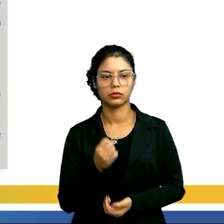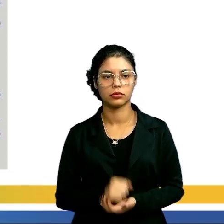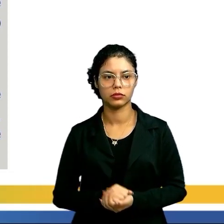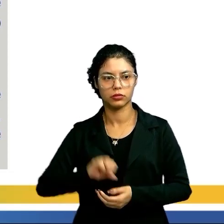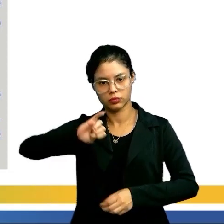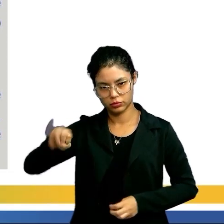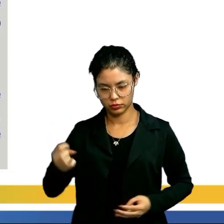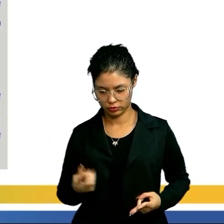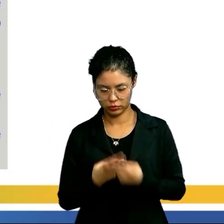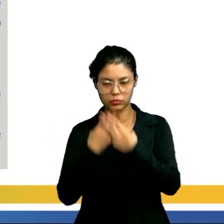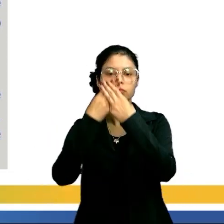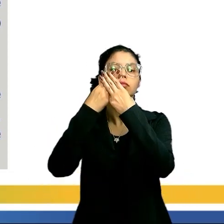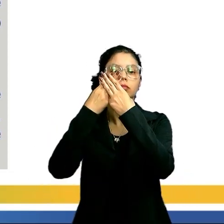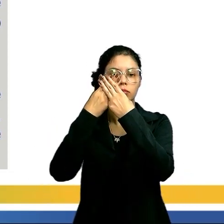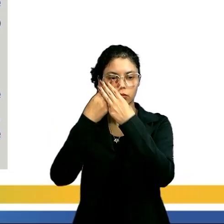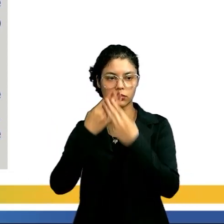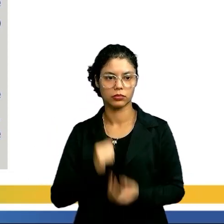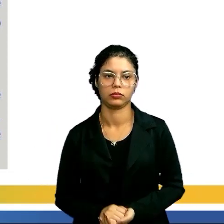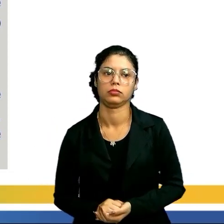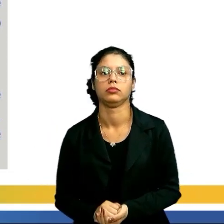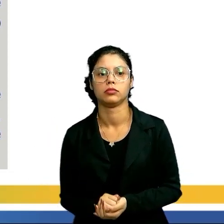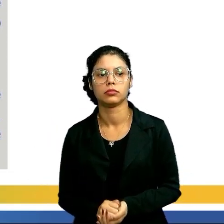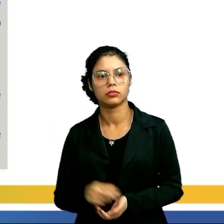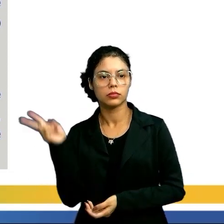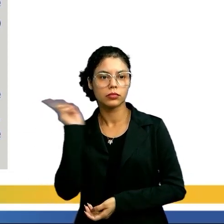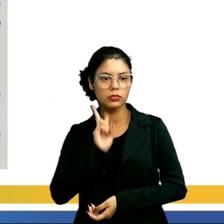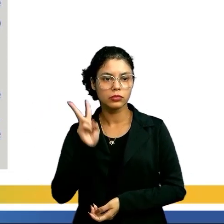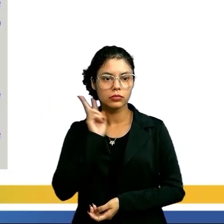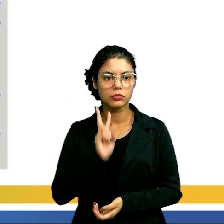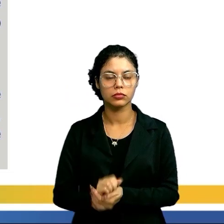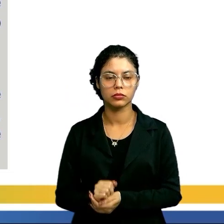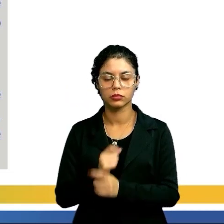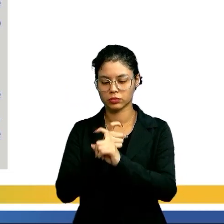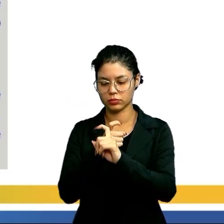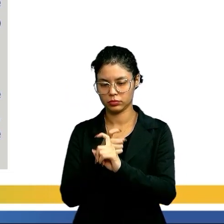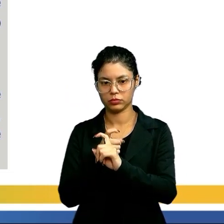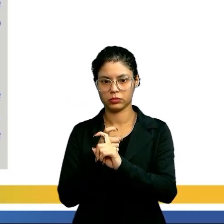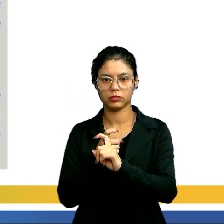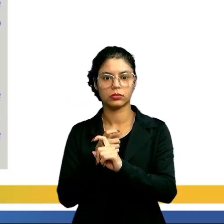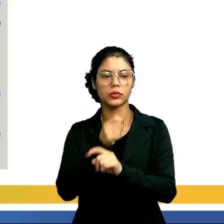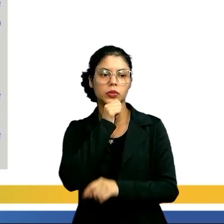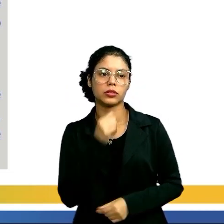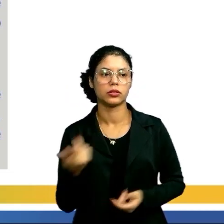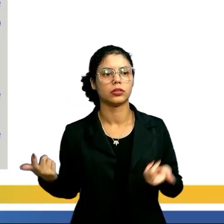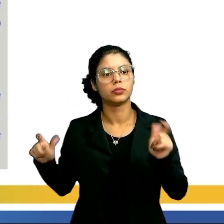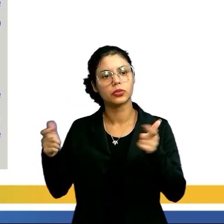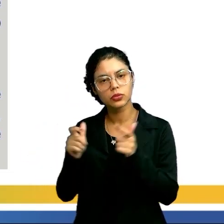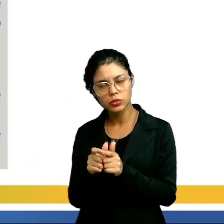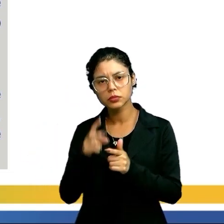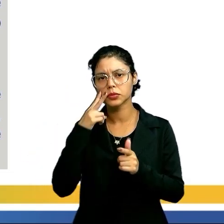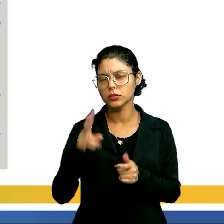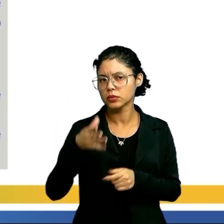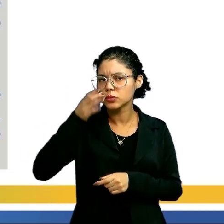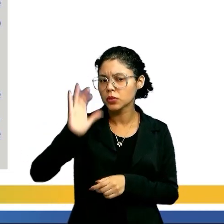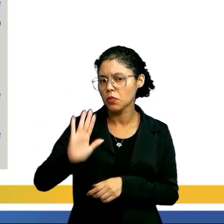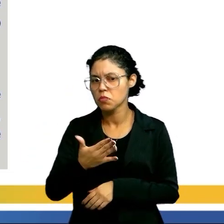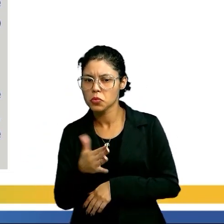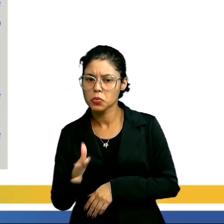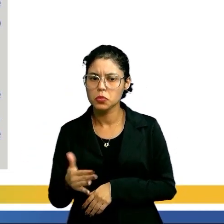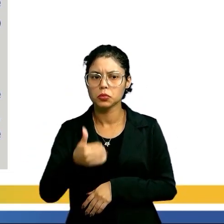ocorreu também com os judeus vitimados pelo nazismo. Então era uma minoria, mas curiosamente, aí por volta